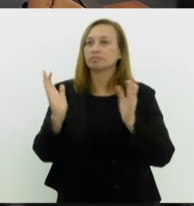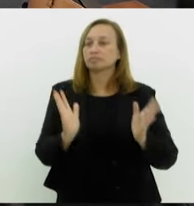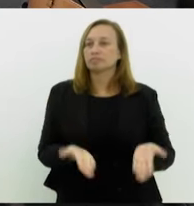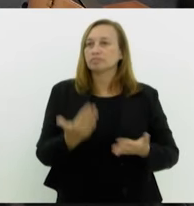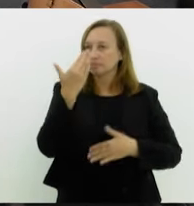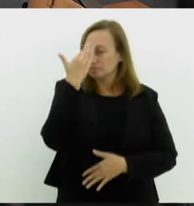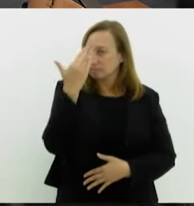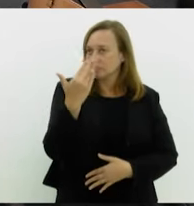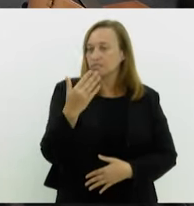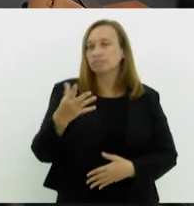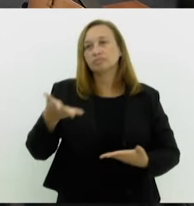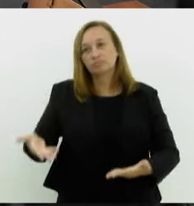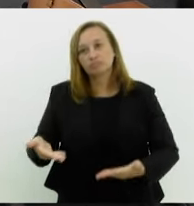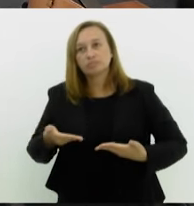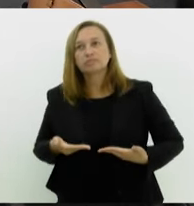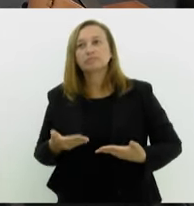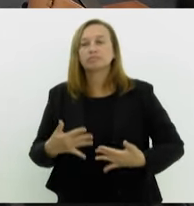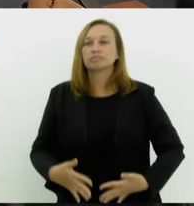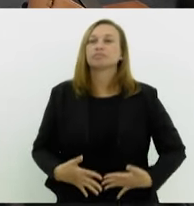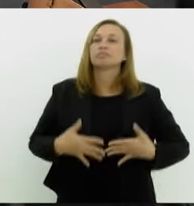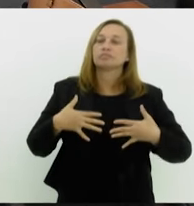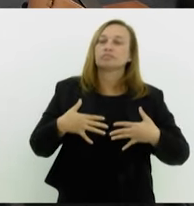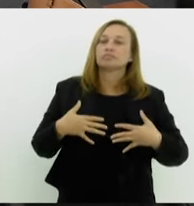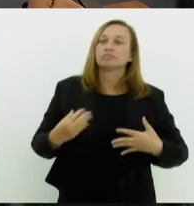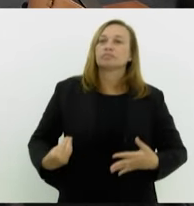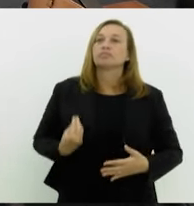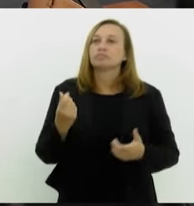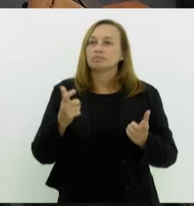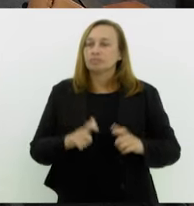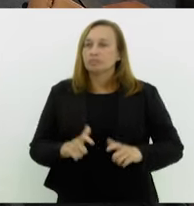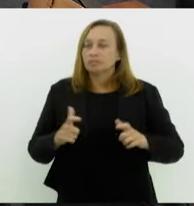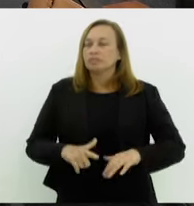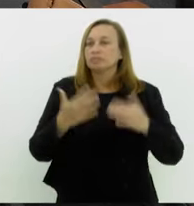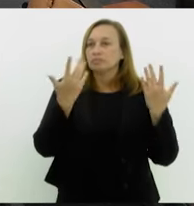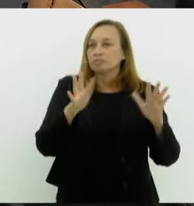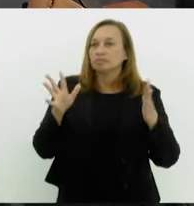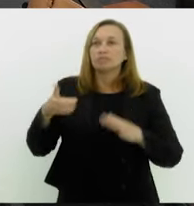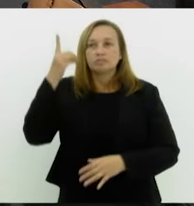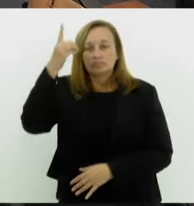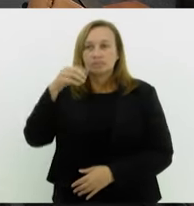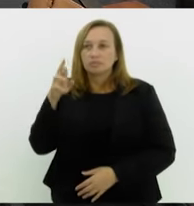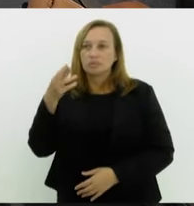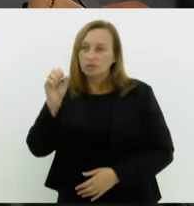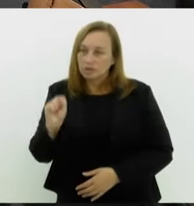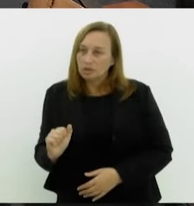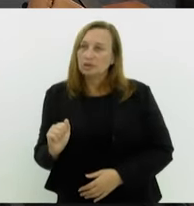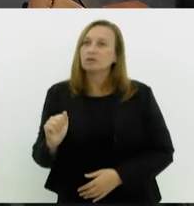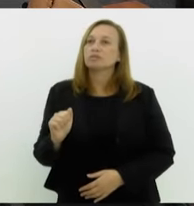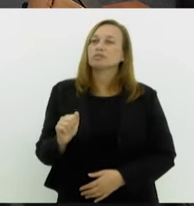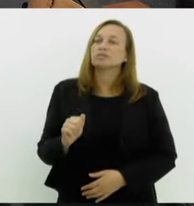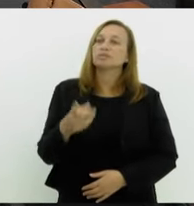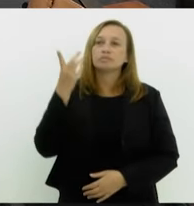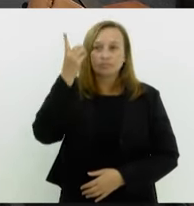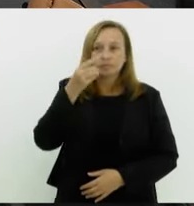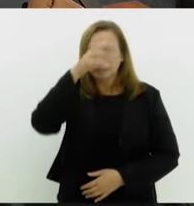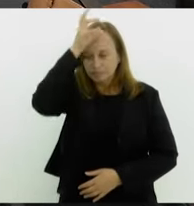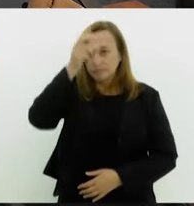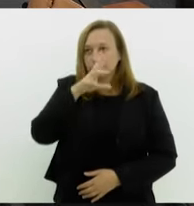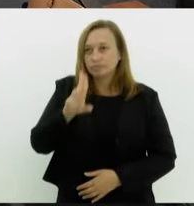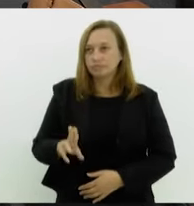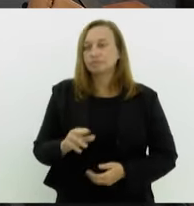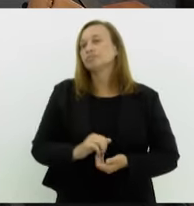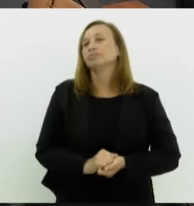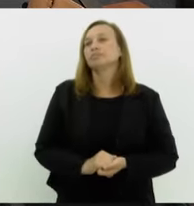queria agradecer o convite é um prazer estar aqui parabenizar deputada Soraia deputada ti